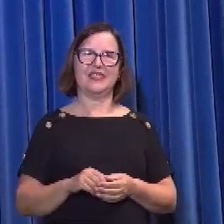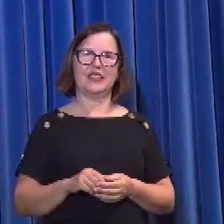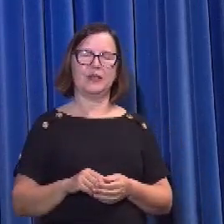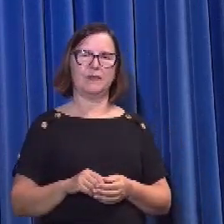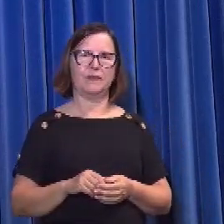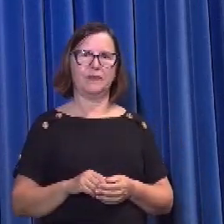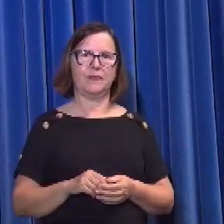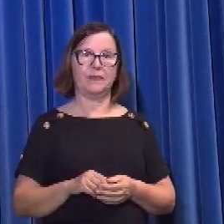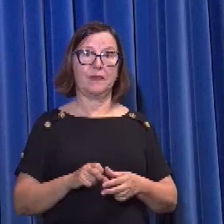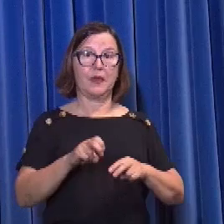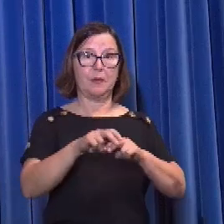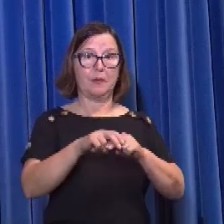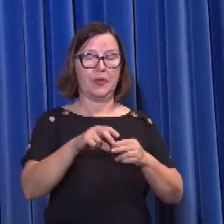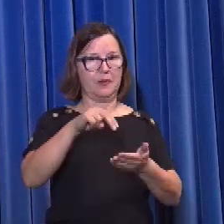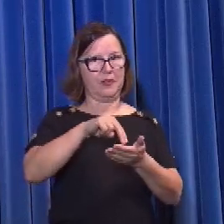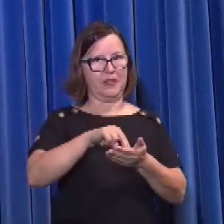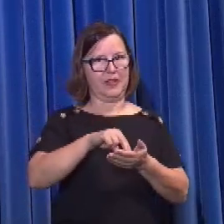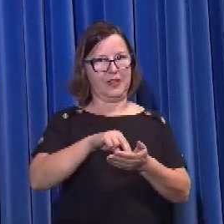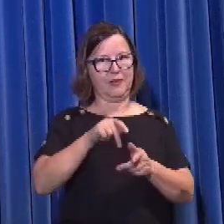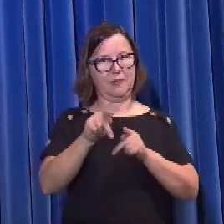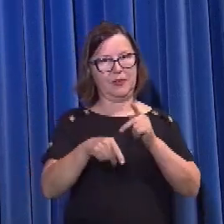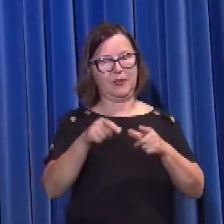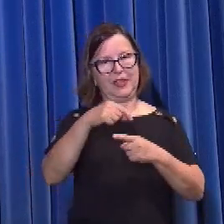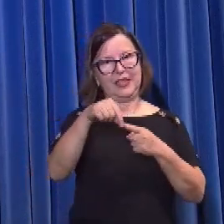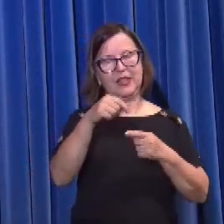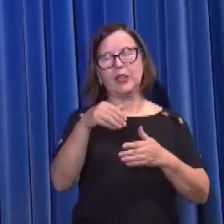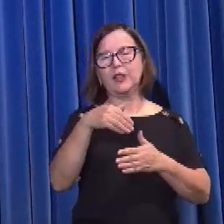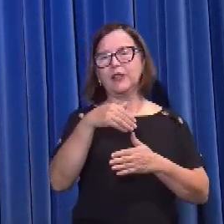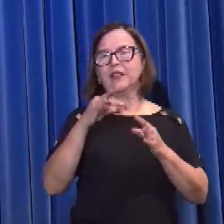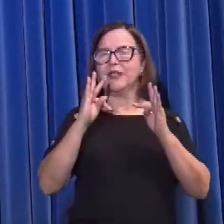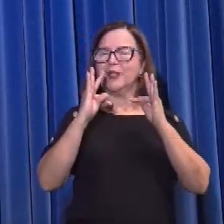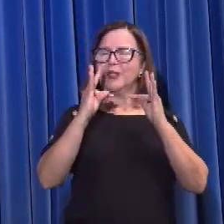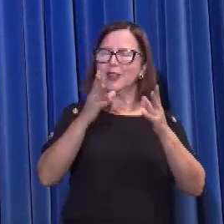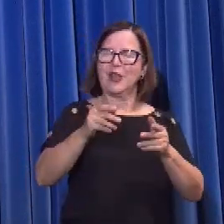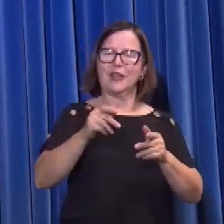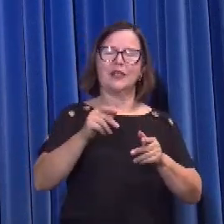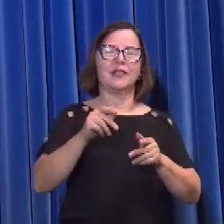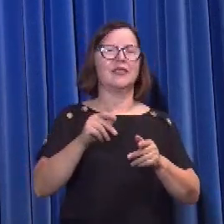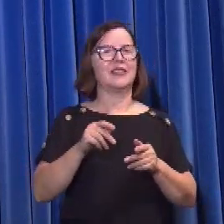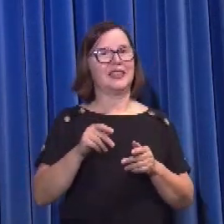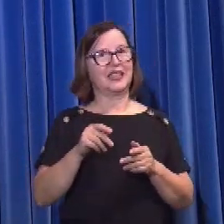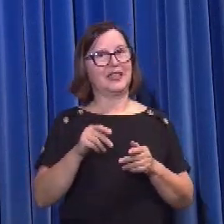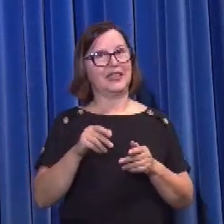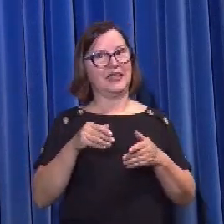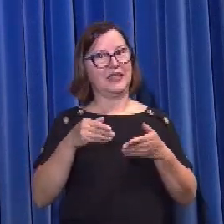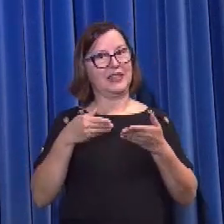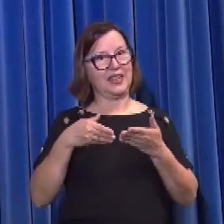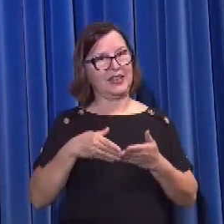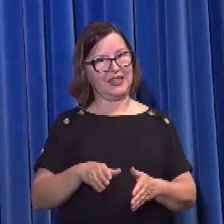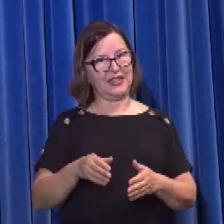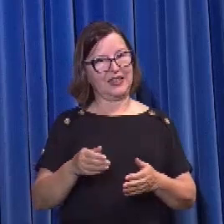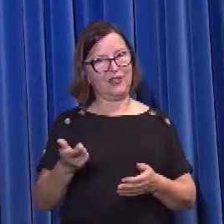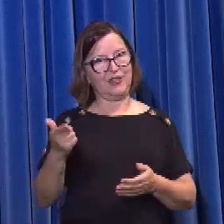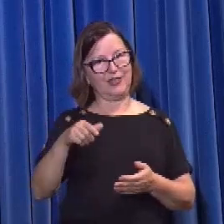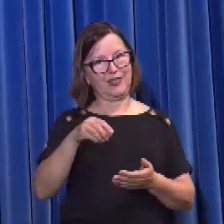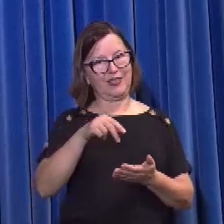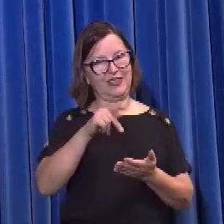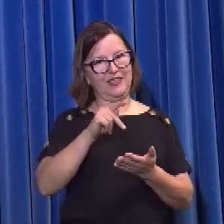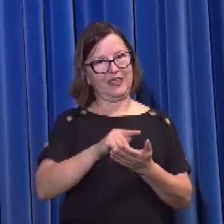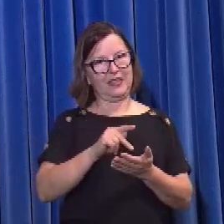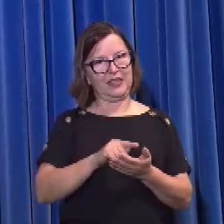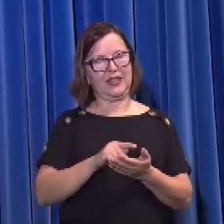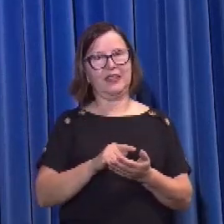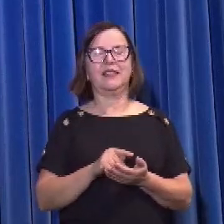Pela perseverança dos santos, todos aqueles que verdadeiramente nasceram de novo serão guardados pelo poder de Deus e perseverarão